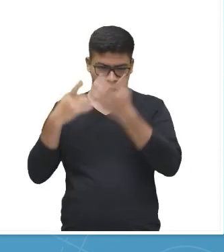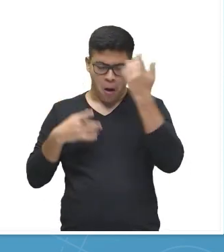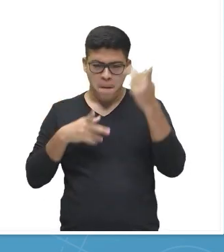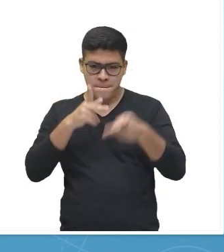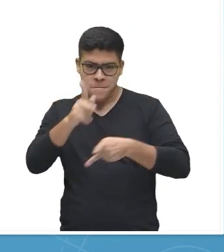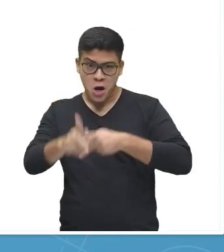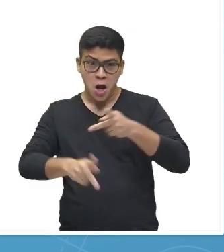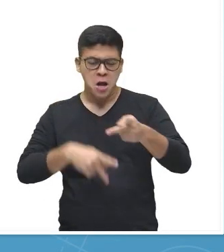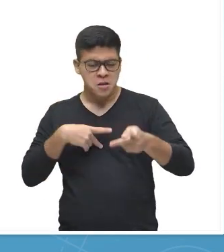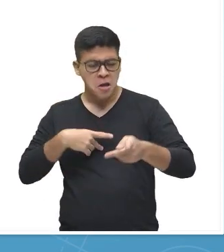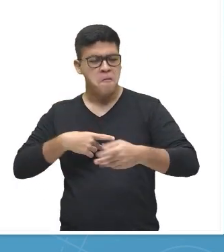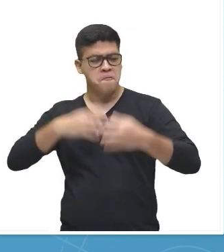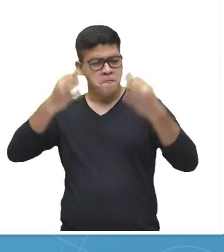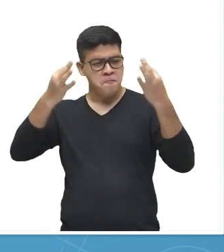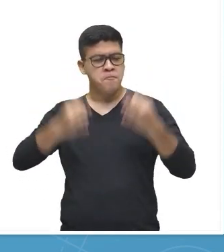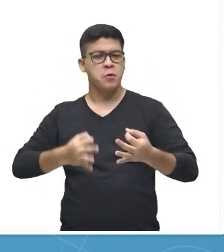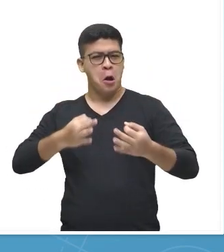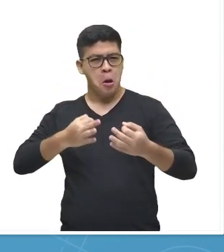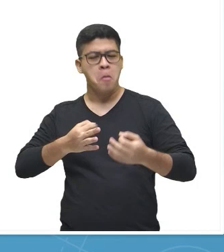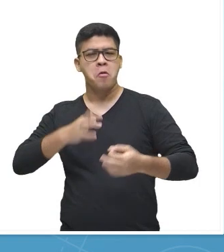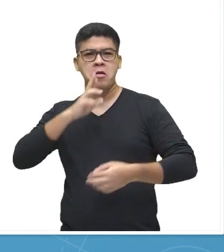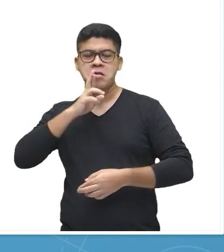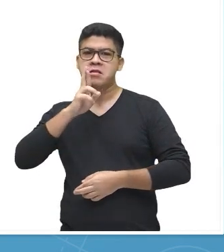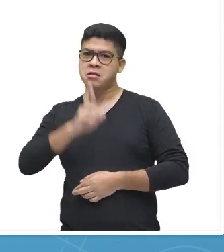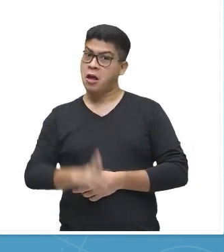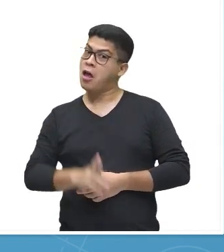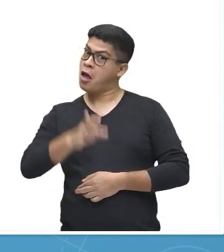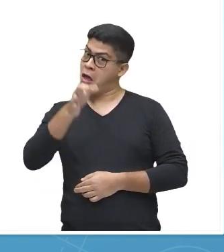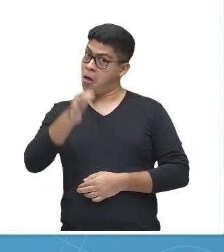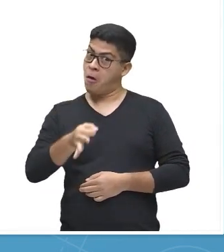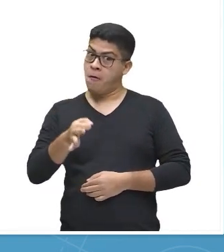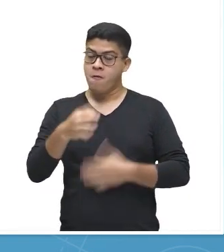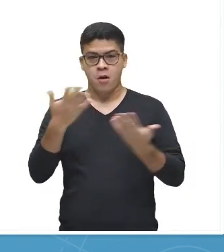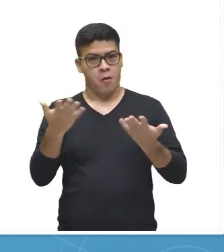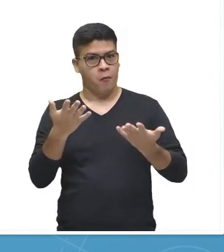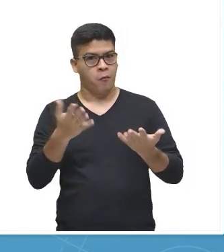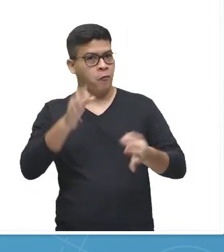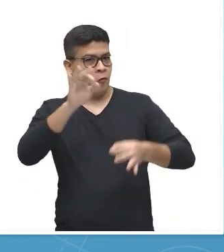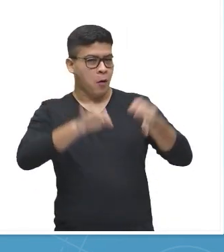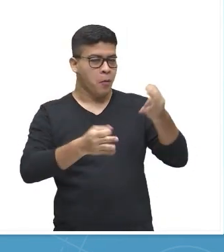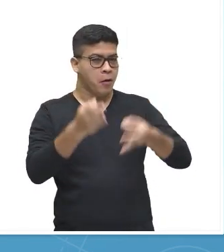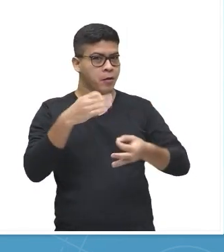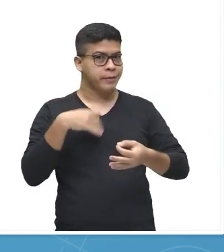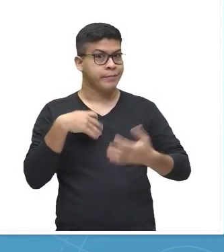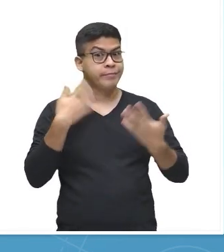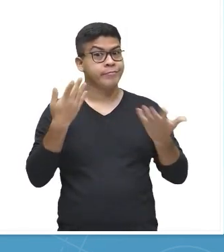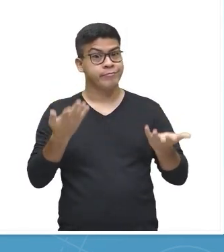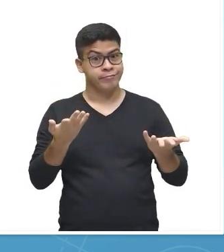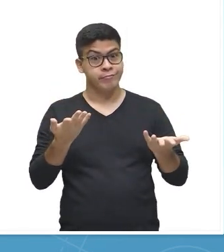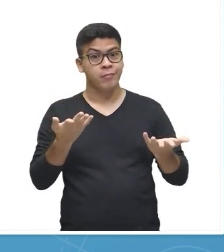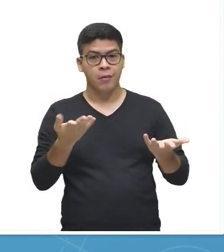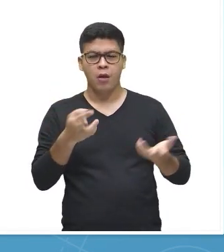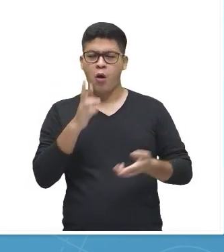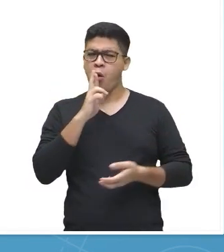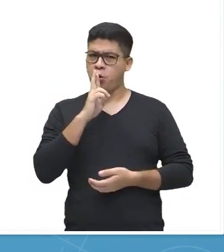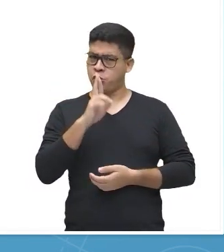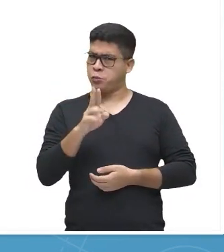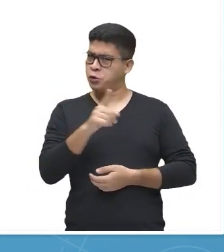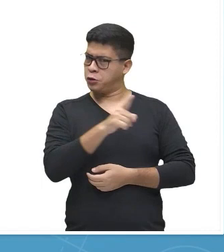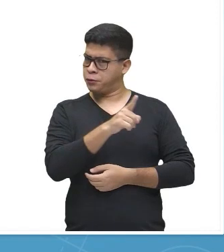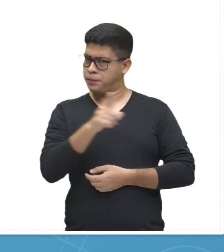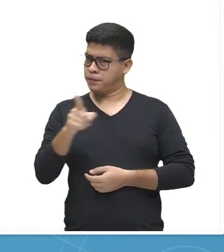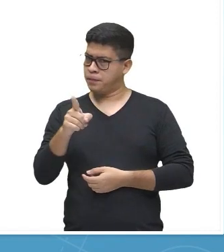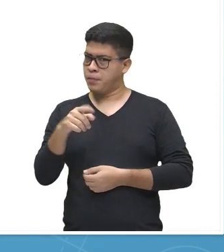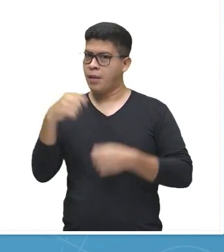mundo participando e acertando. Será? Vamos ver aqui. Eu falei para vocês na